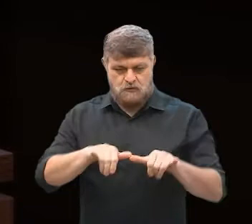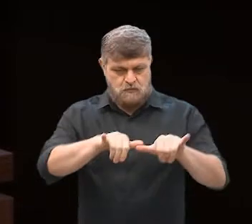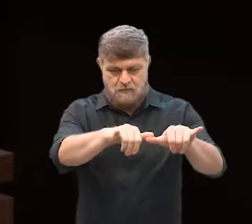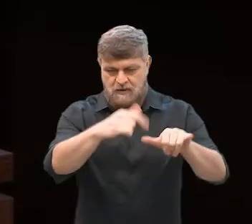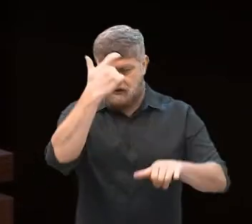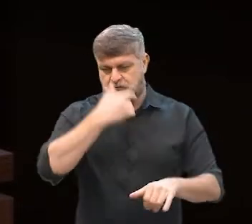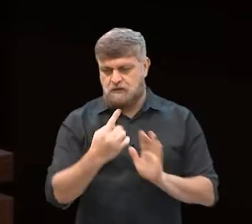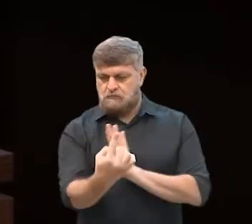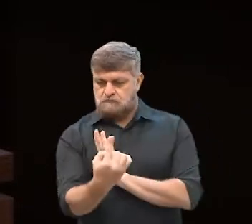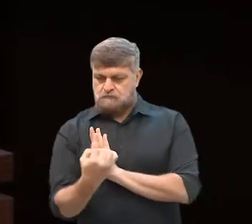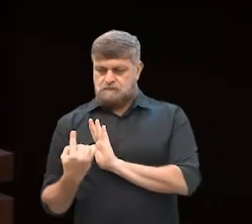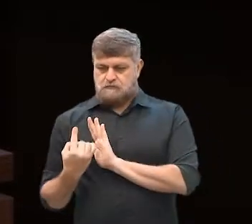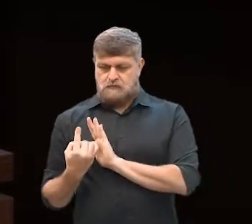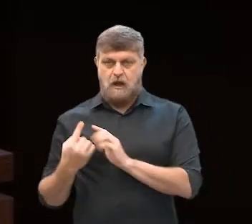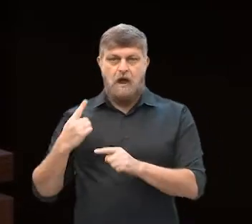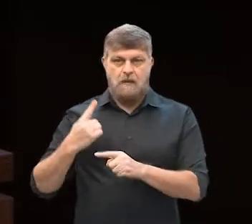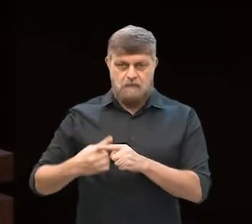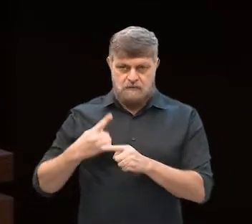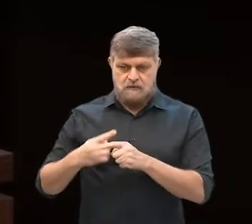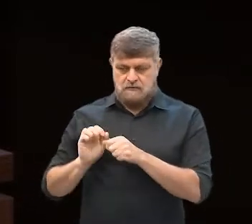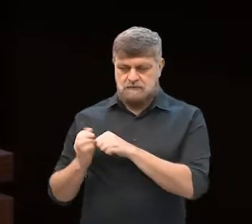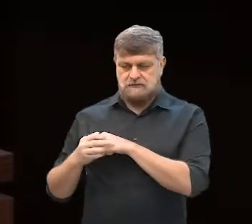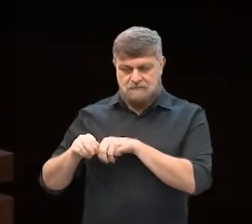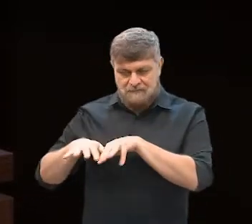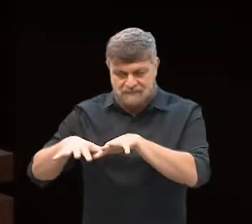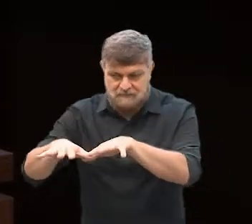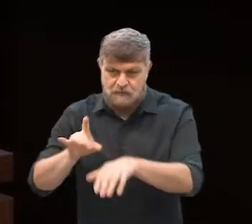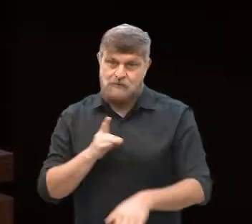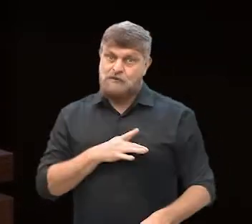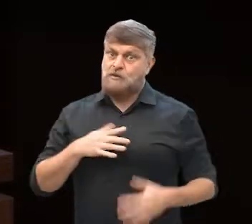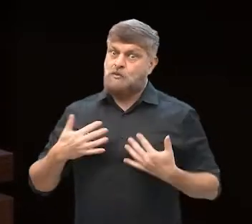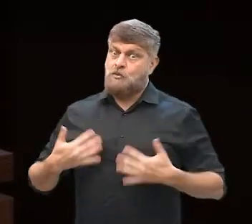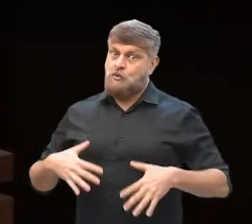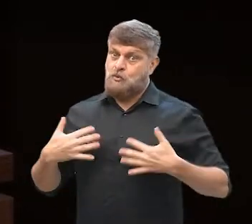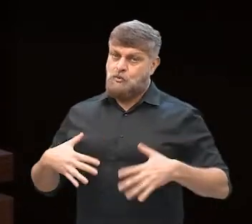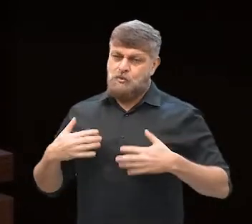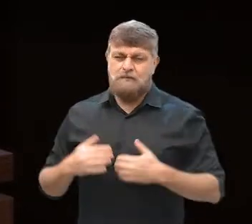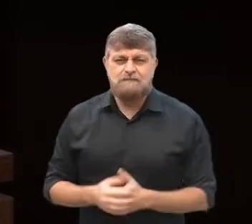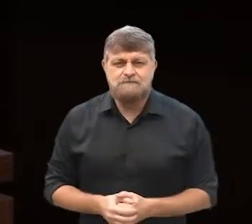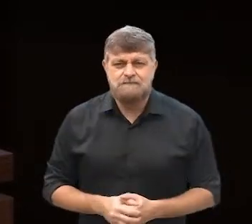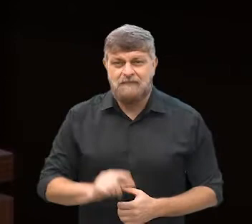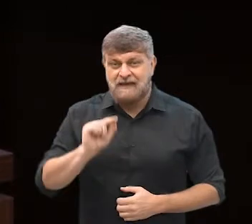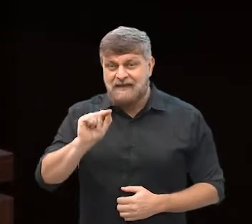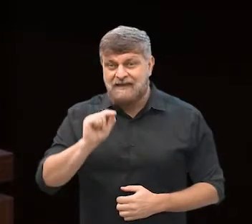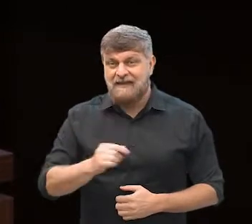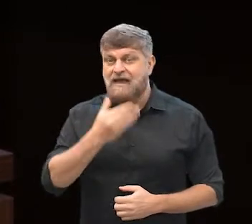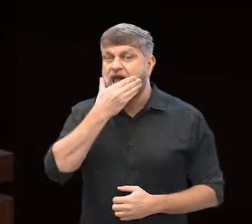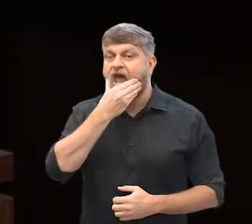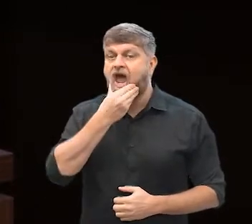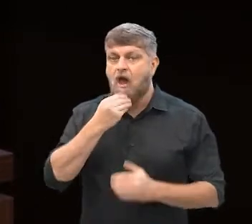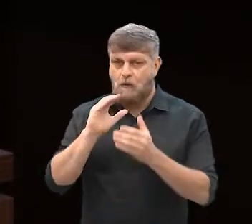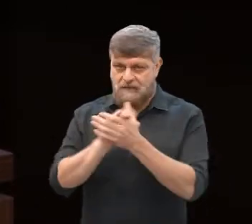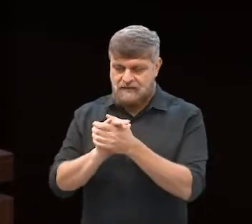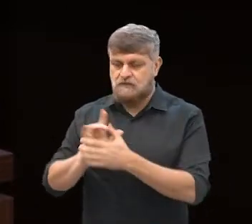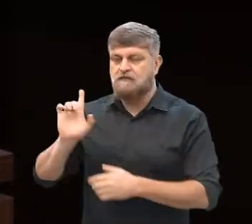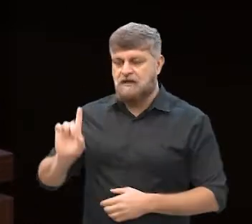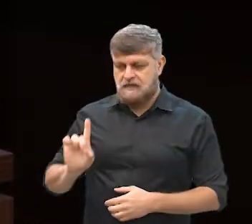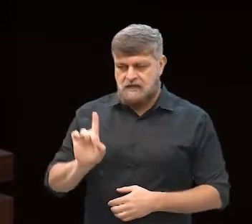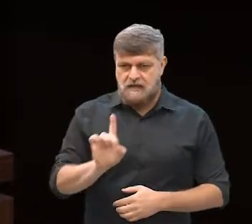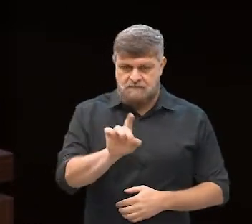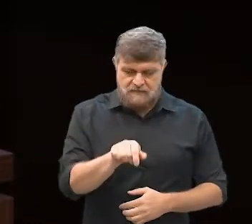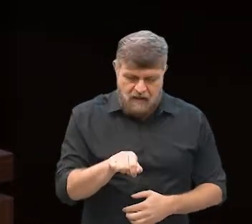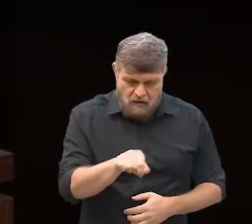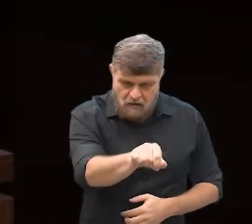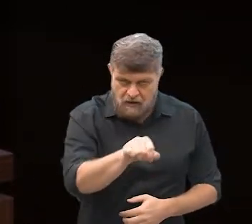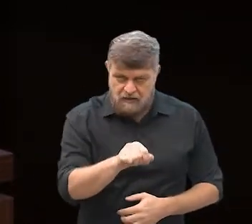disso, eu estou bastante resguardado também por causa da pandemia. Mas quem sai é o Luiz, aí é ele que gasta com o